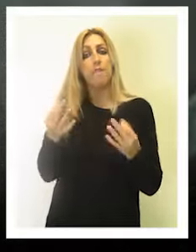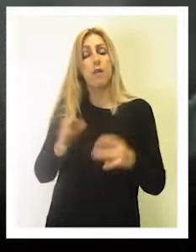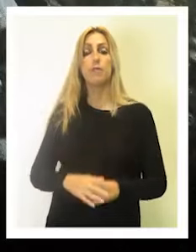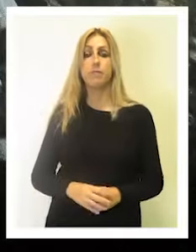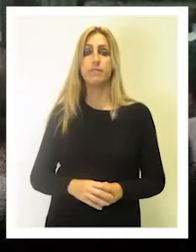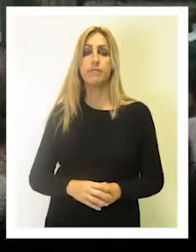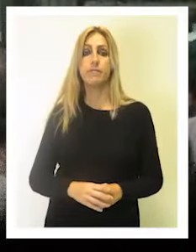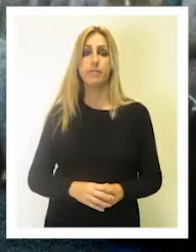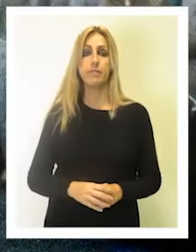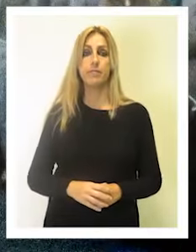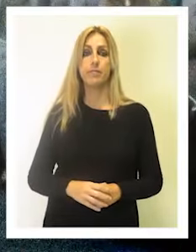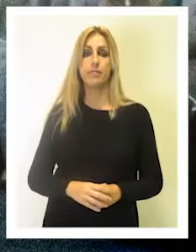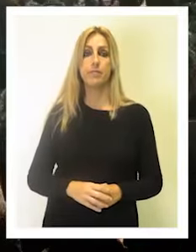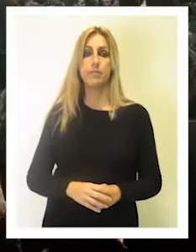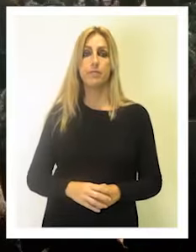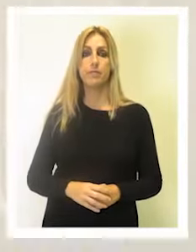construir.